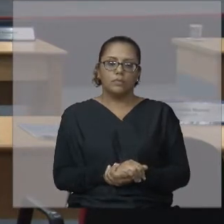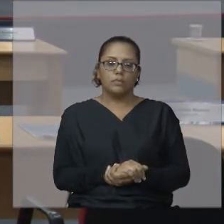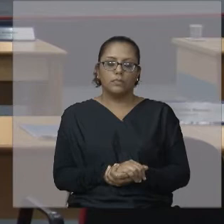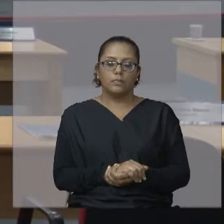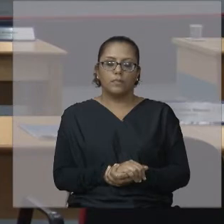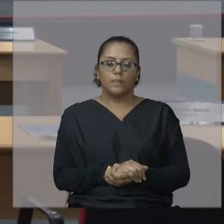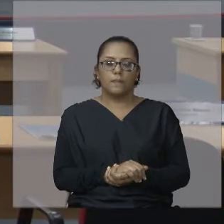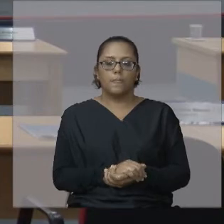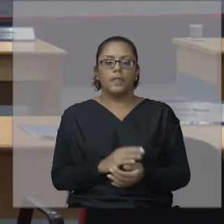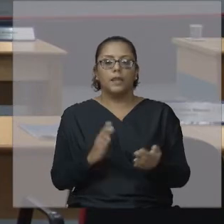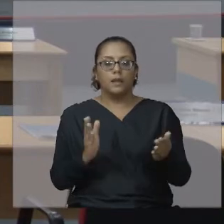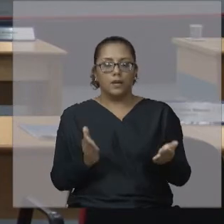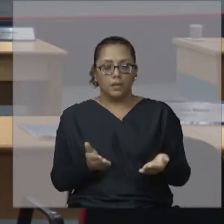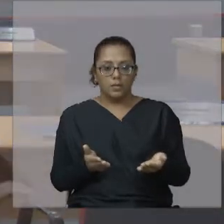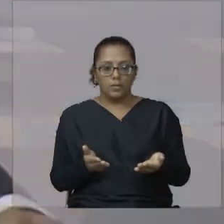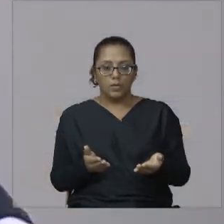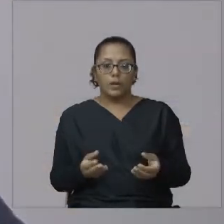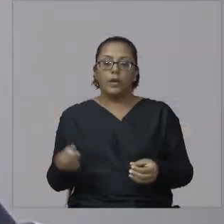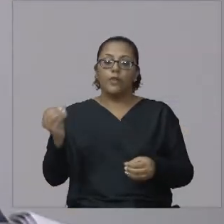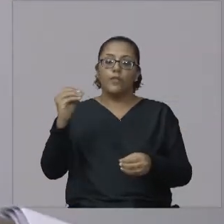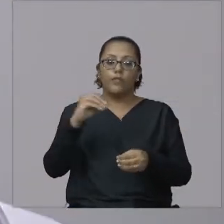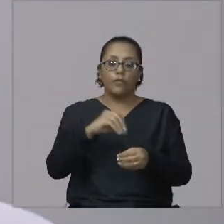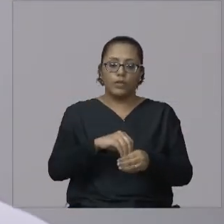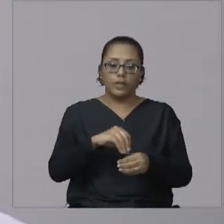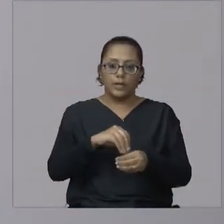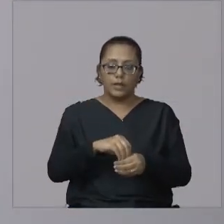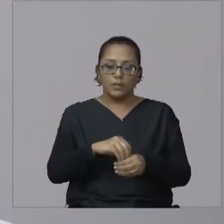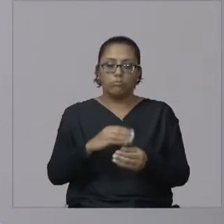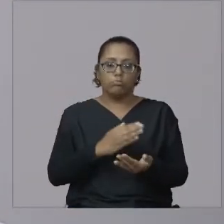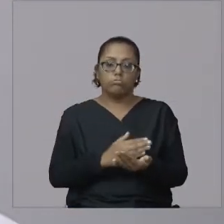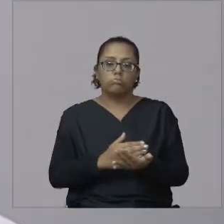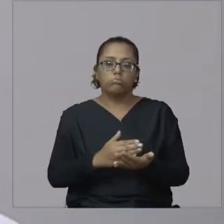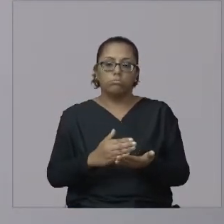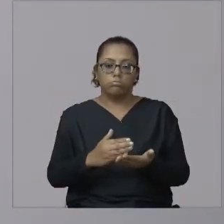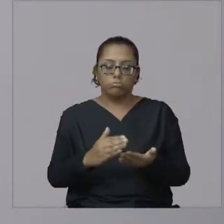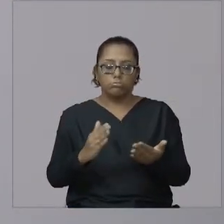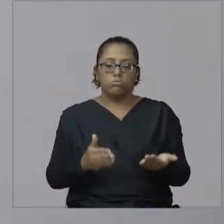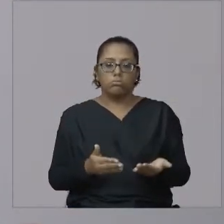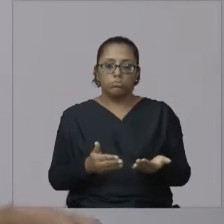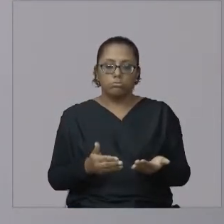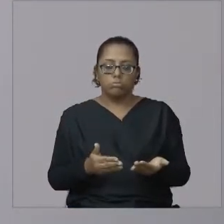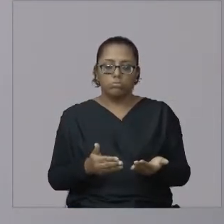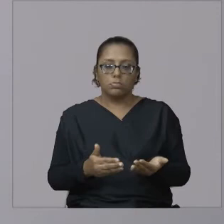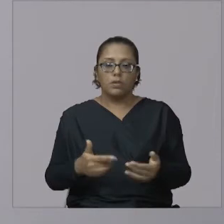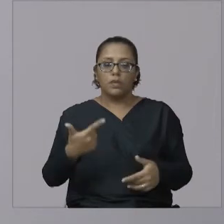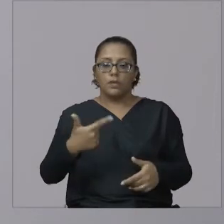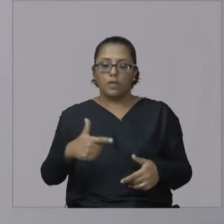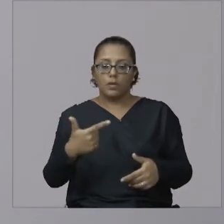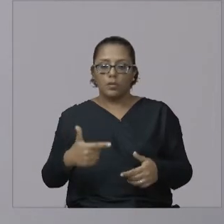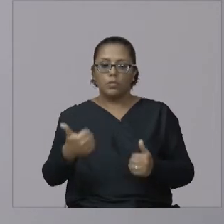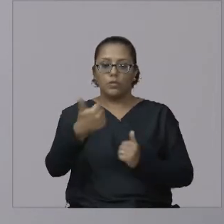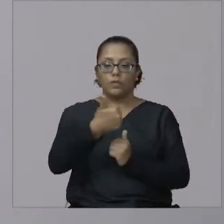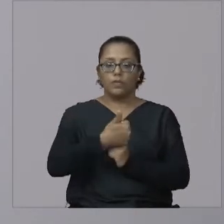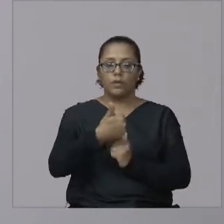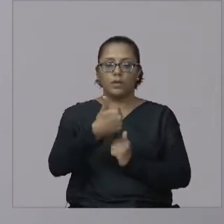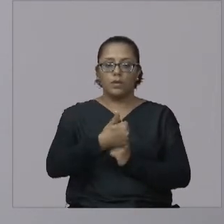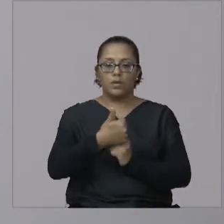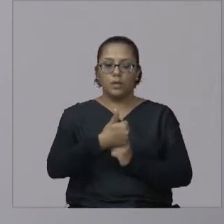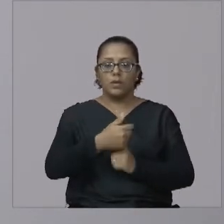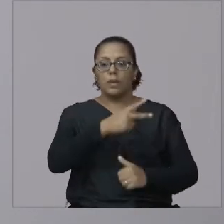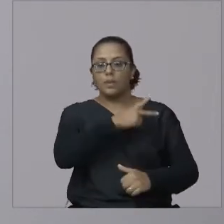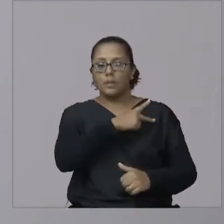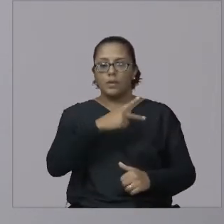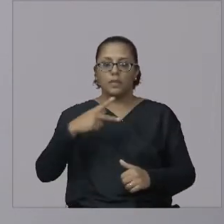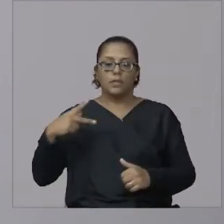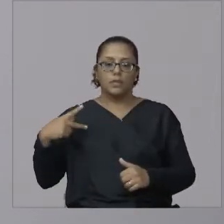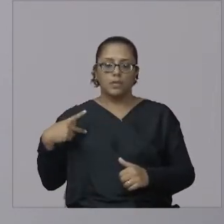Passaremos então agora ao processo de votação para o segundo vice-presidente. Primeira vereadora então, para o